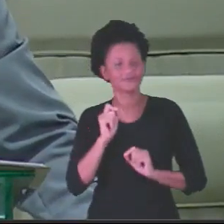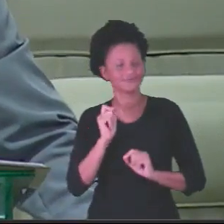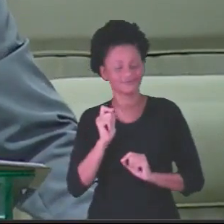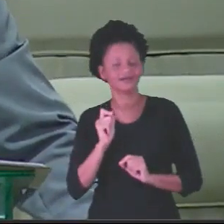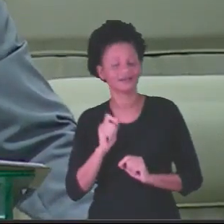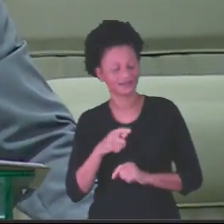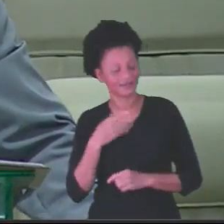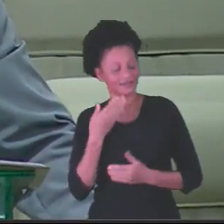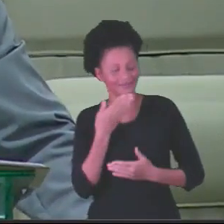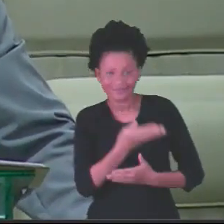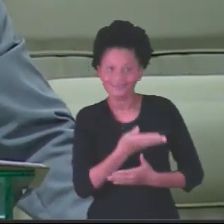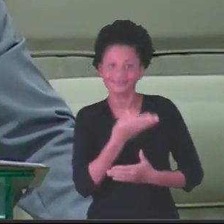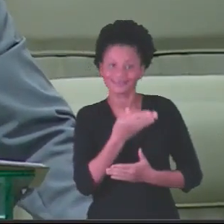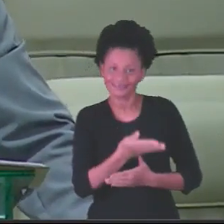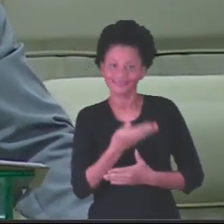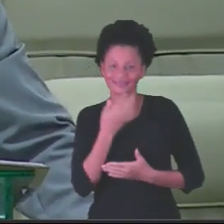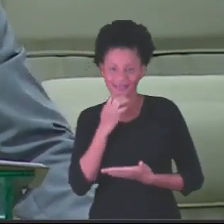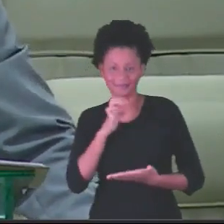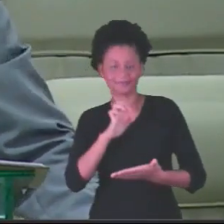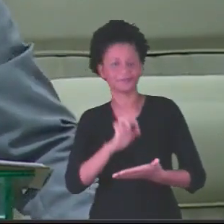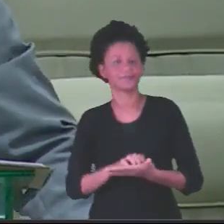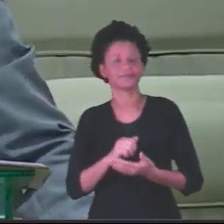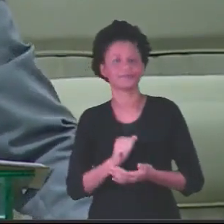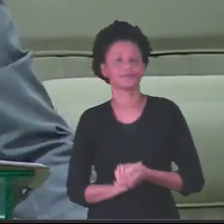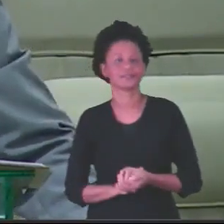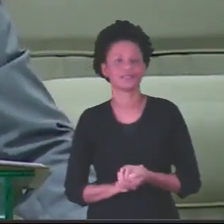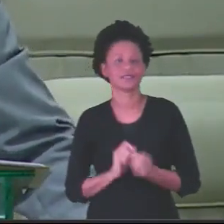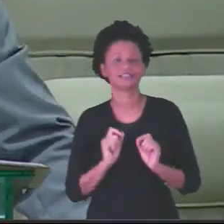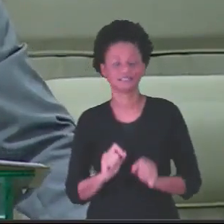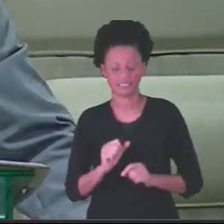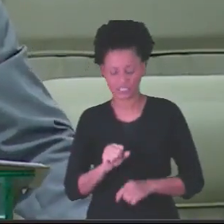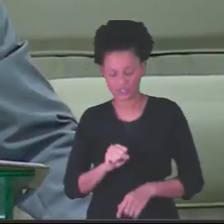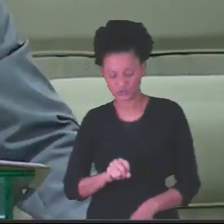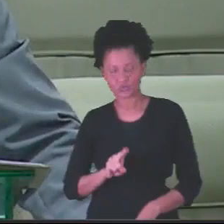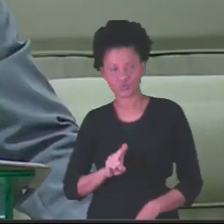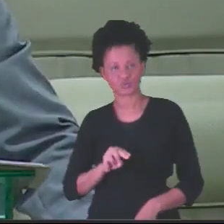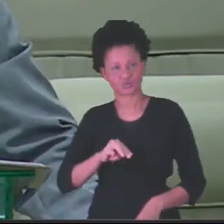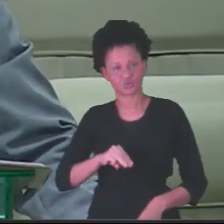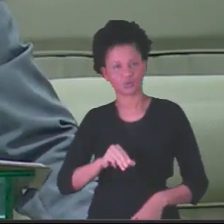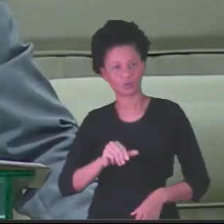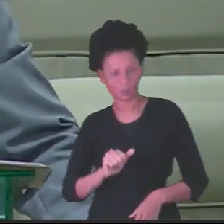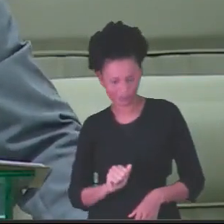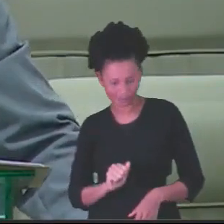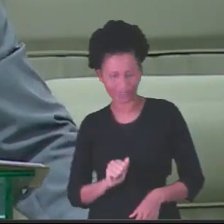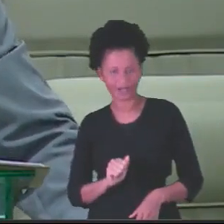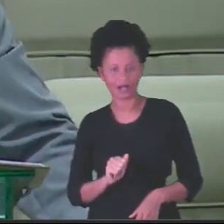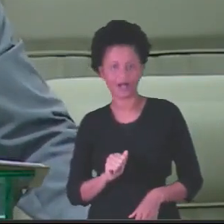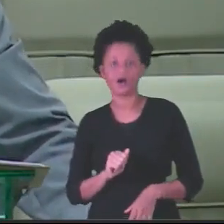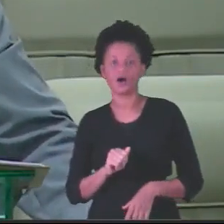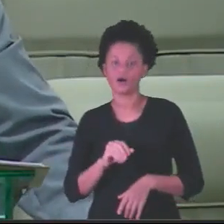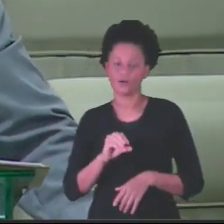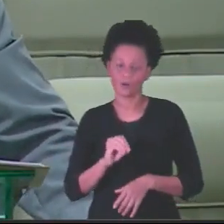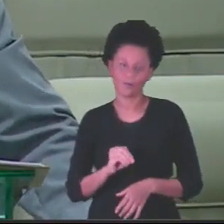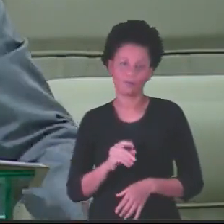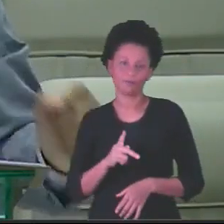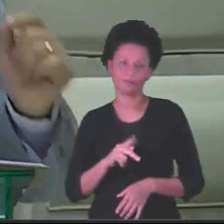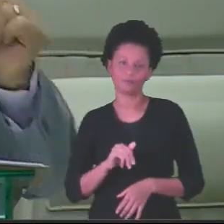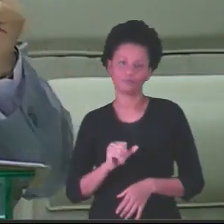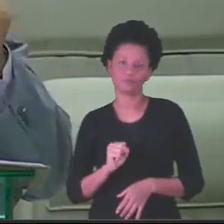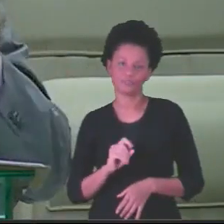epístola aos filipenses de sua epistola galo.do gaudete ou seja